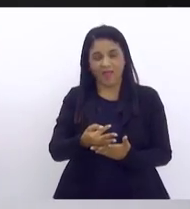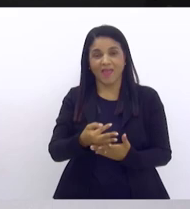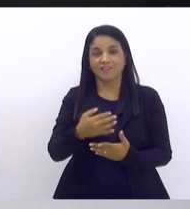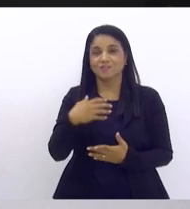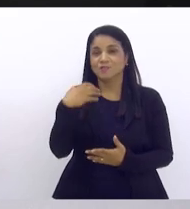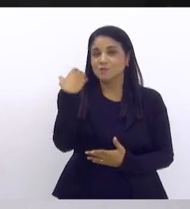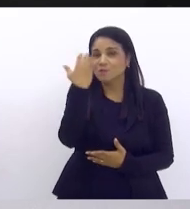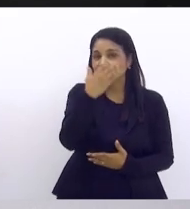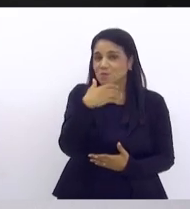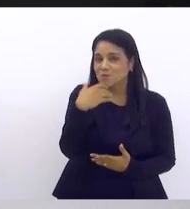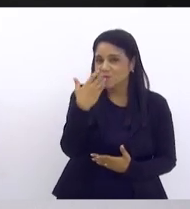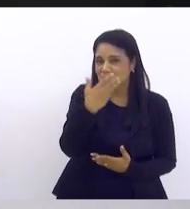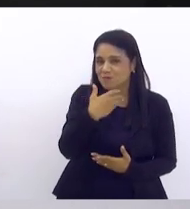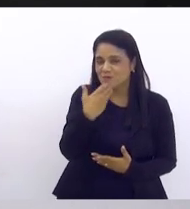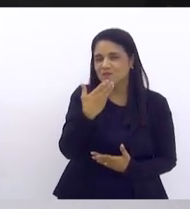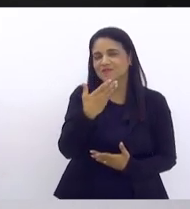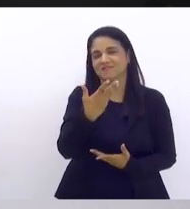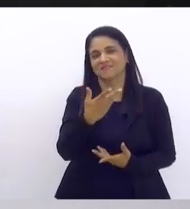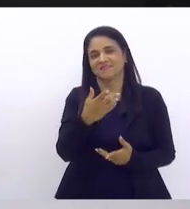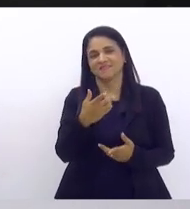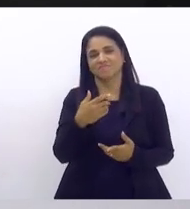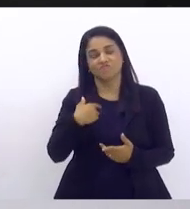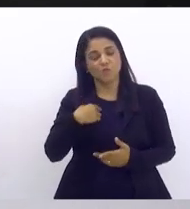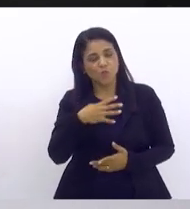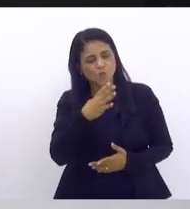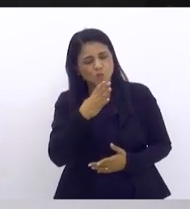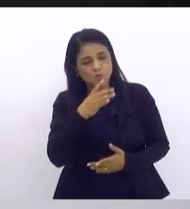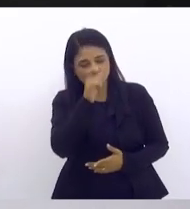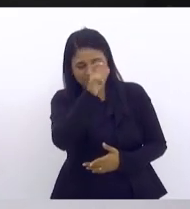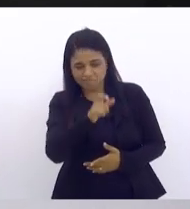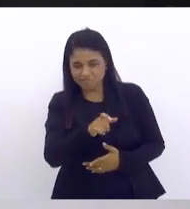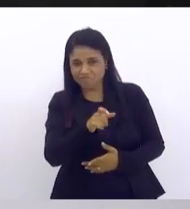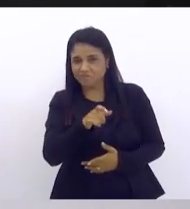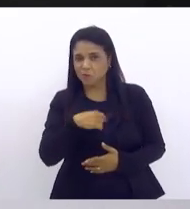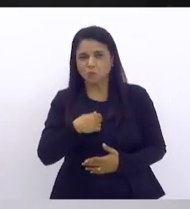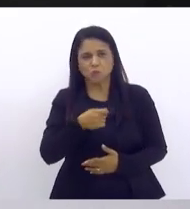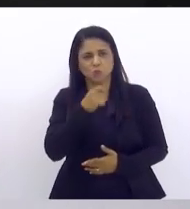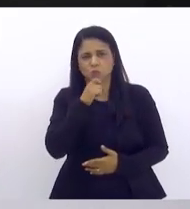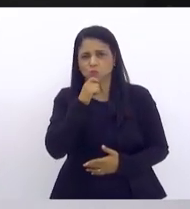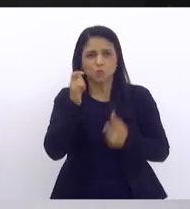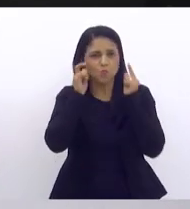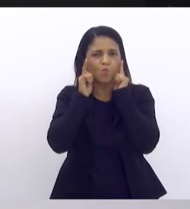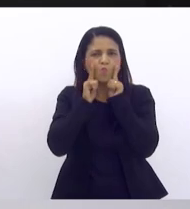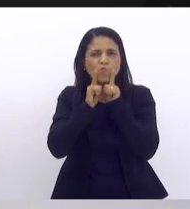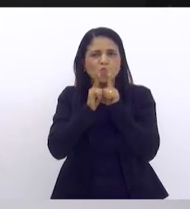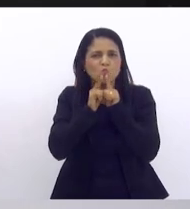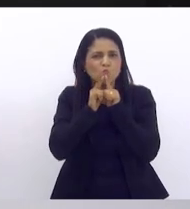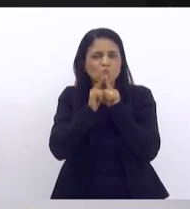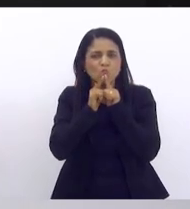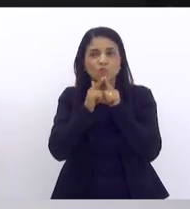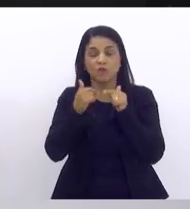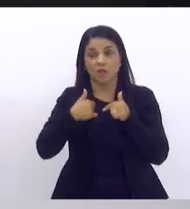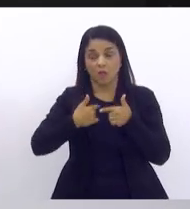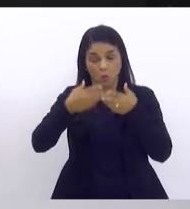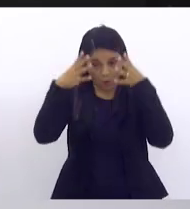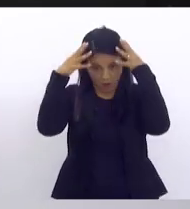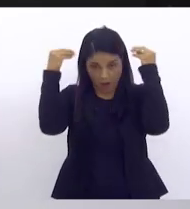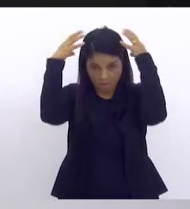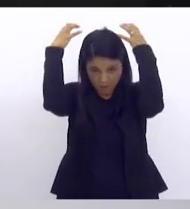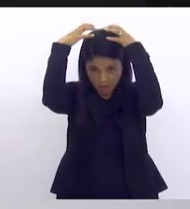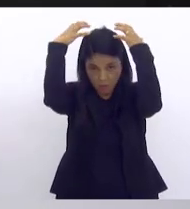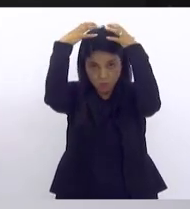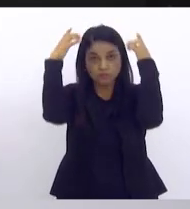quem não sabe, minha gente, conheci esse rapaz, ele não tinha barba, muito menos branca. Eu tinha cabelo,